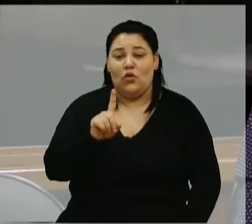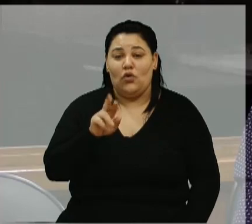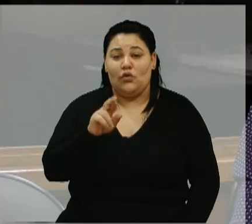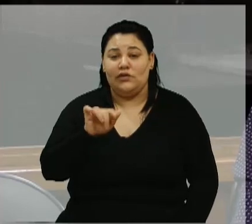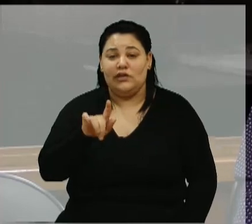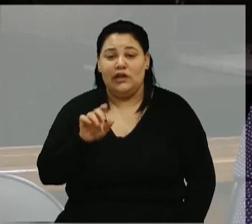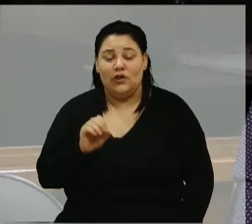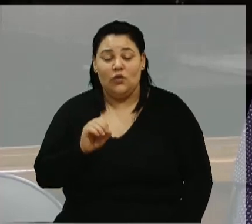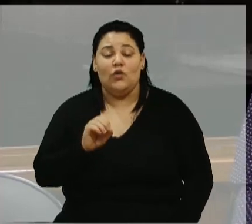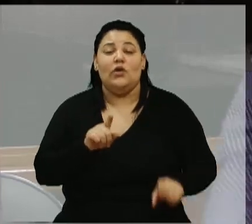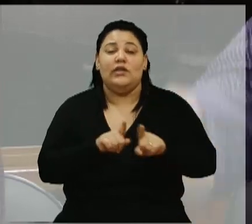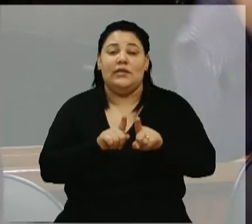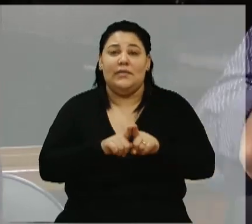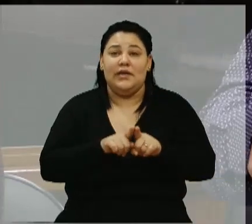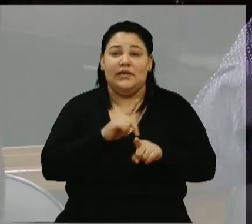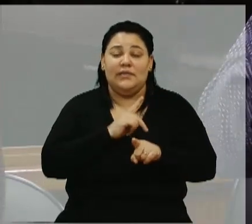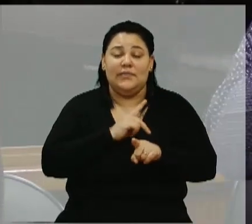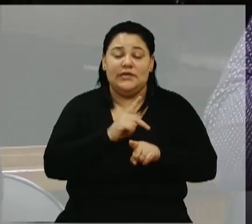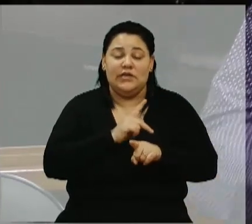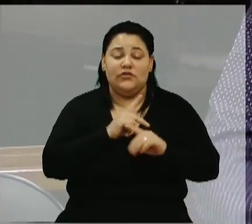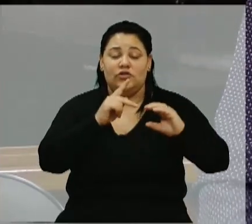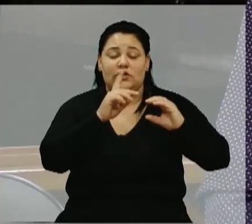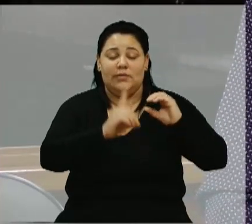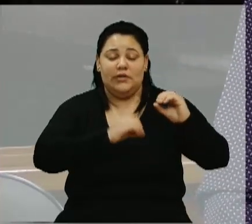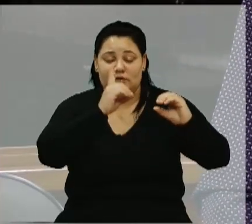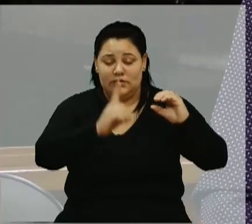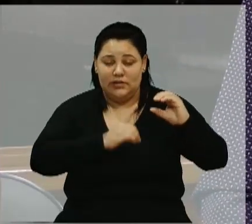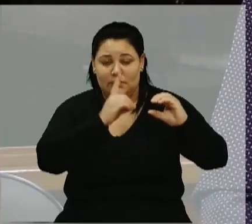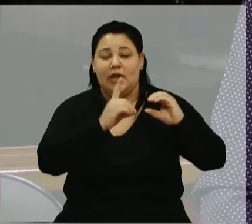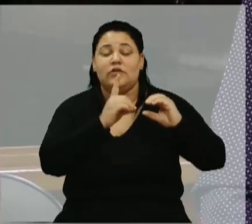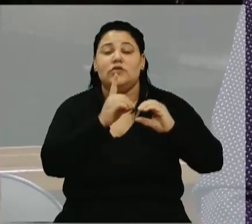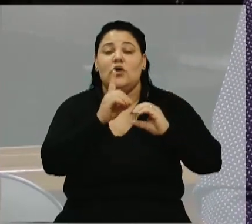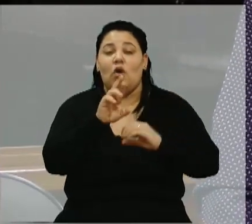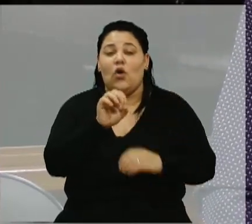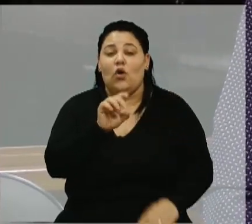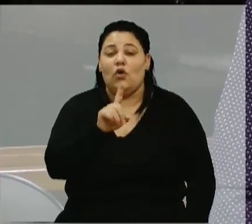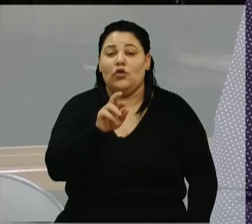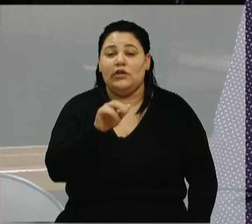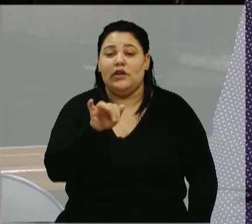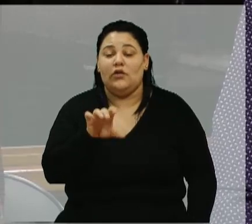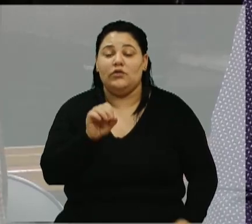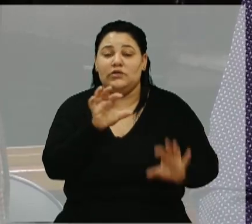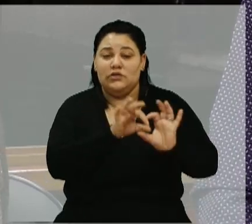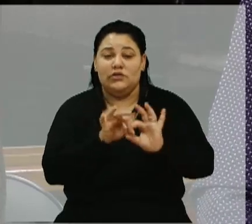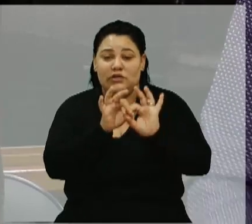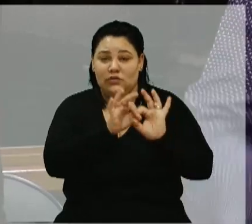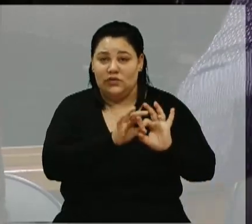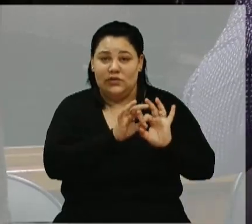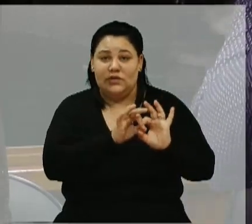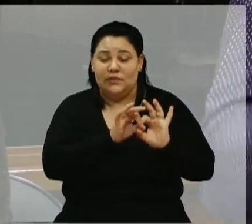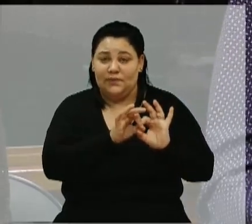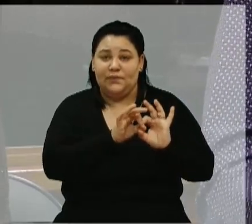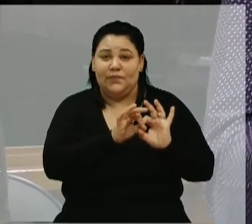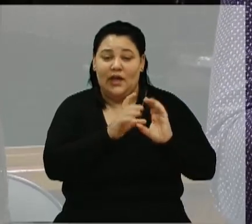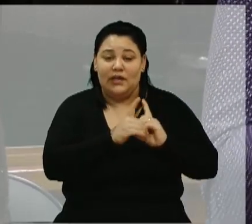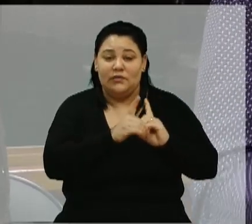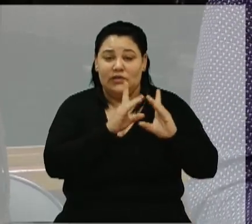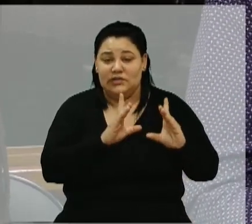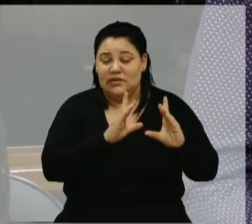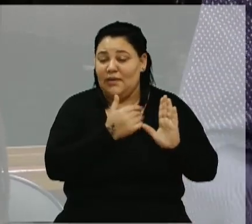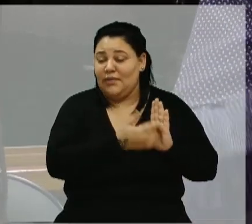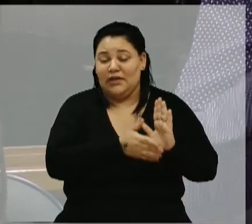Câmara dos Deputados, Rodrigo Lira, terem se unido, a nossa democracia teria ido a reboque. Então, em razão